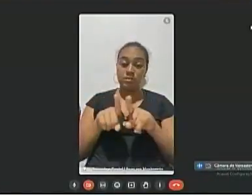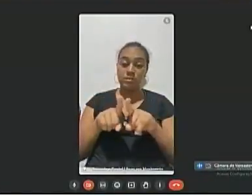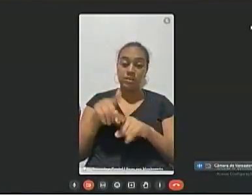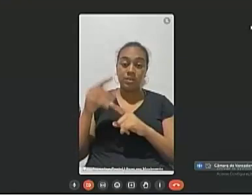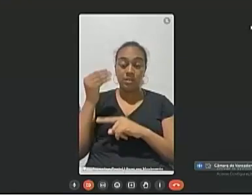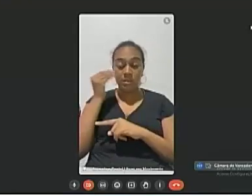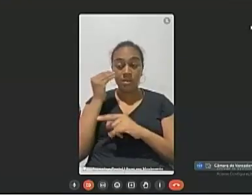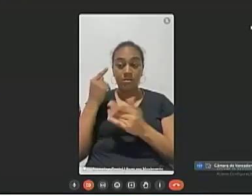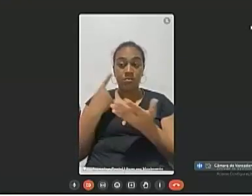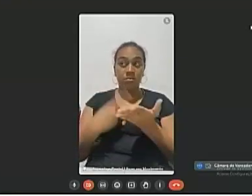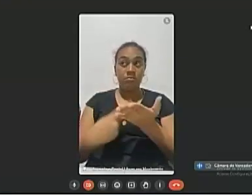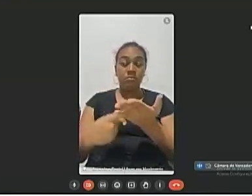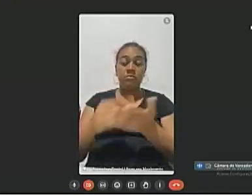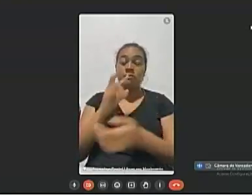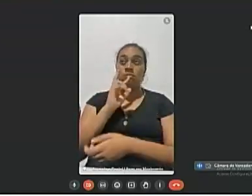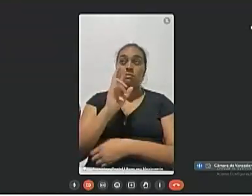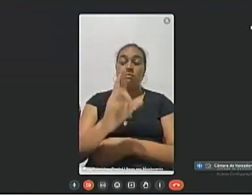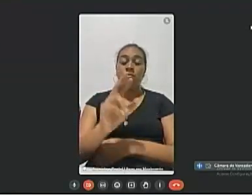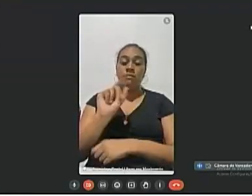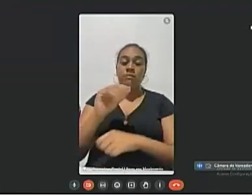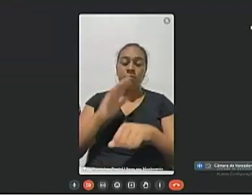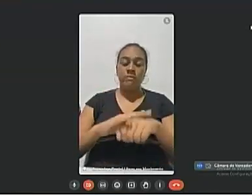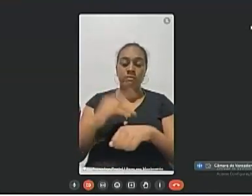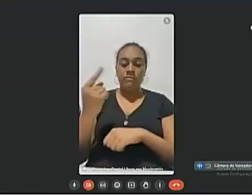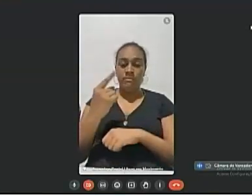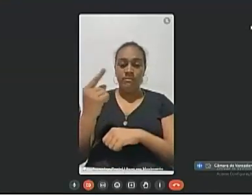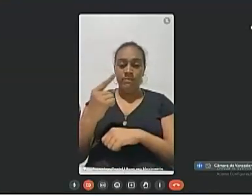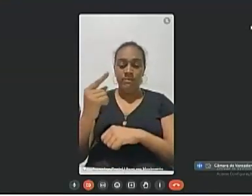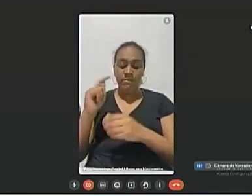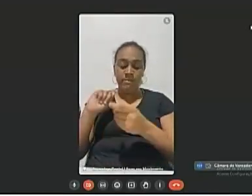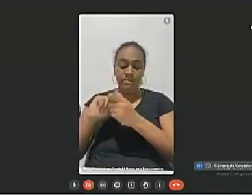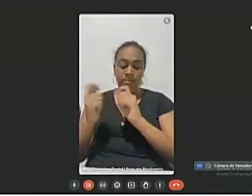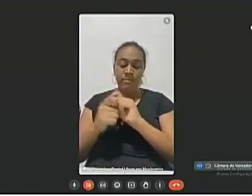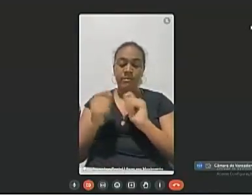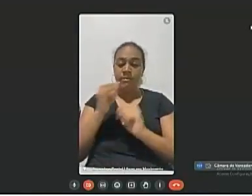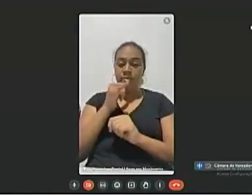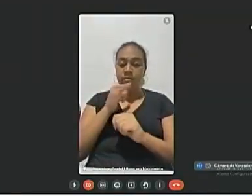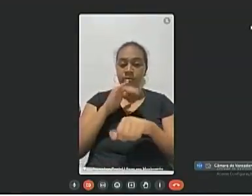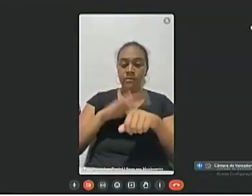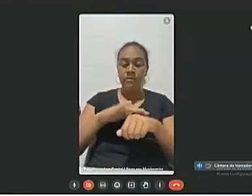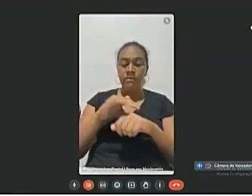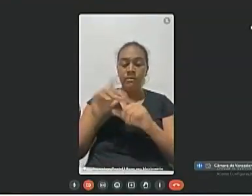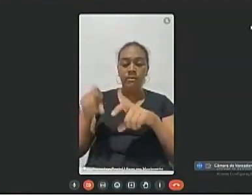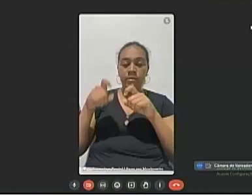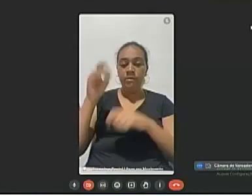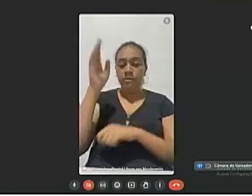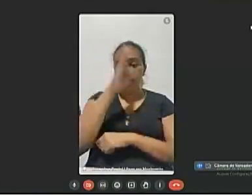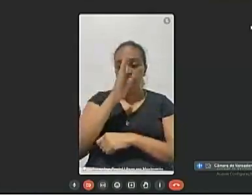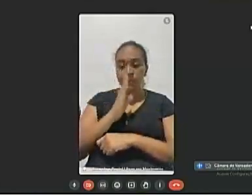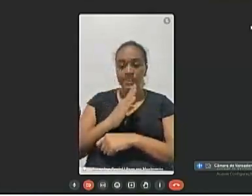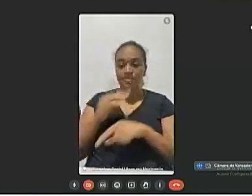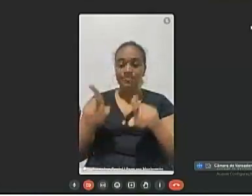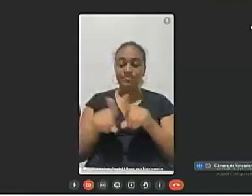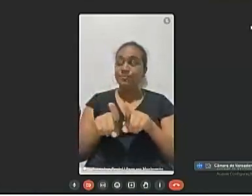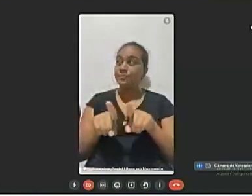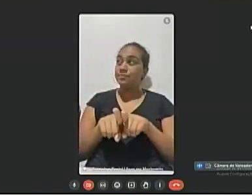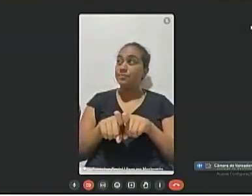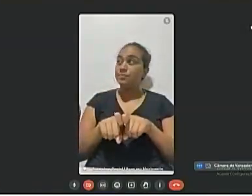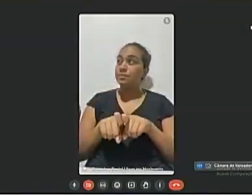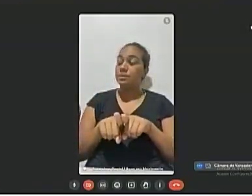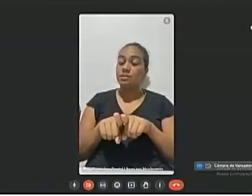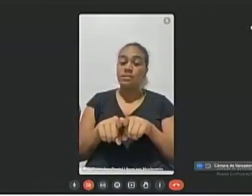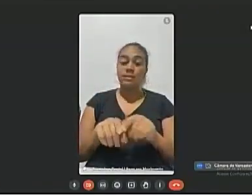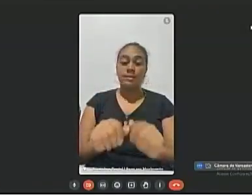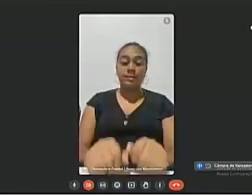combinar soluções, né? Ao invés de fazer um canal, vamos fazer a Fazenda Brasil, a Ressaca e Porto Vitória duplicando